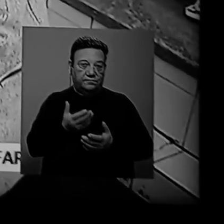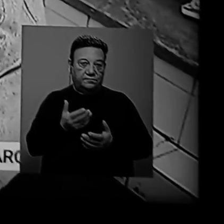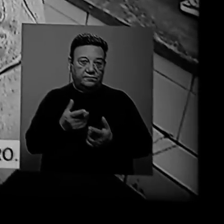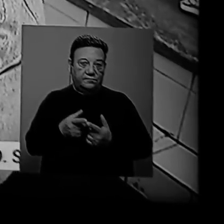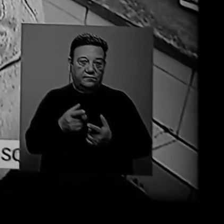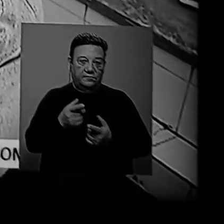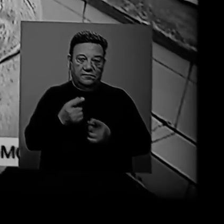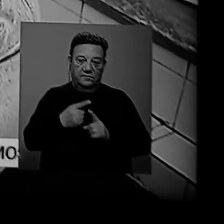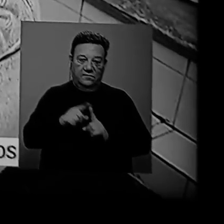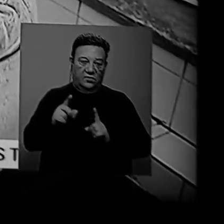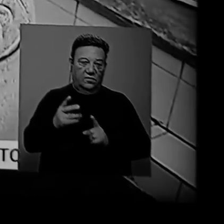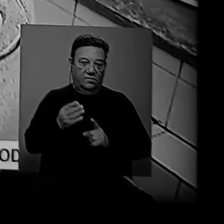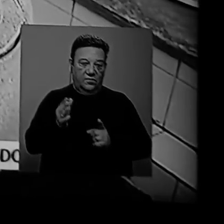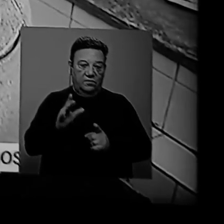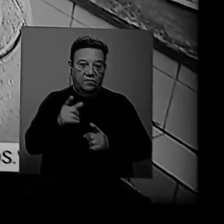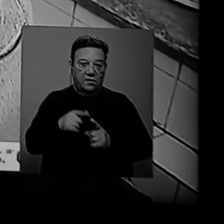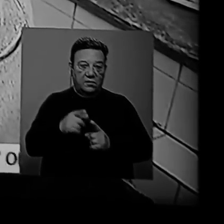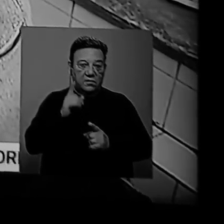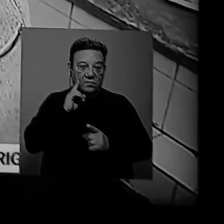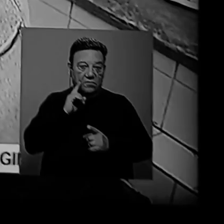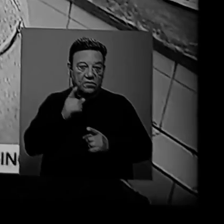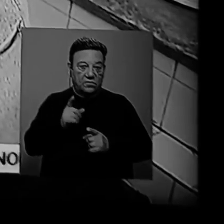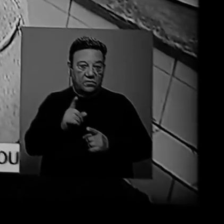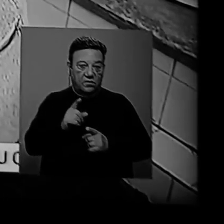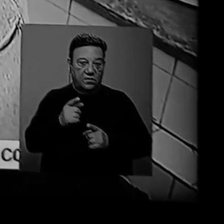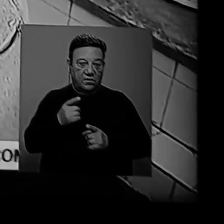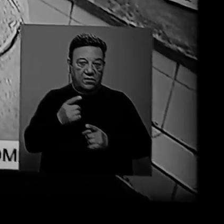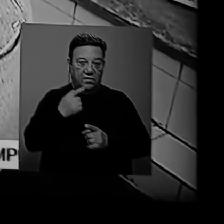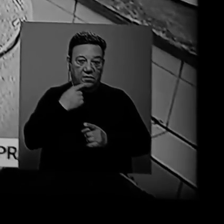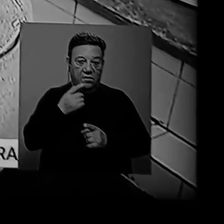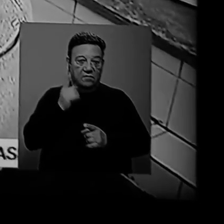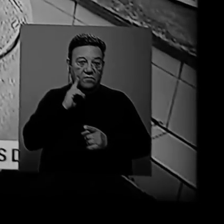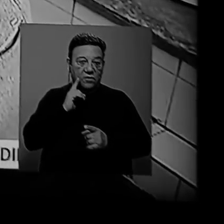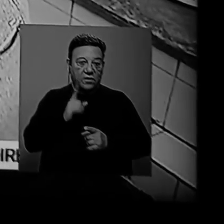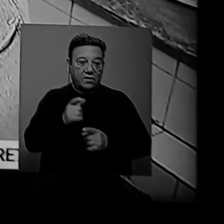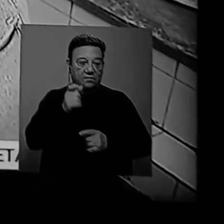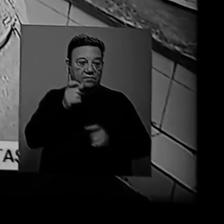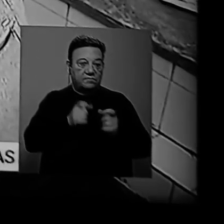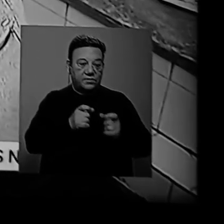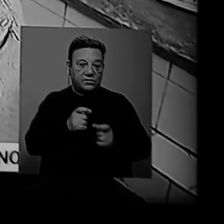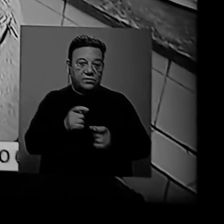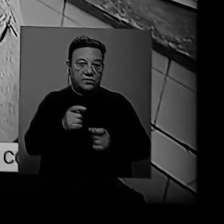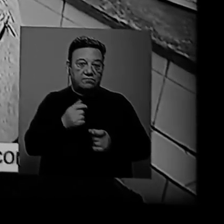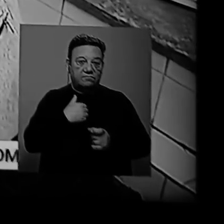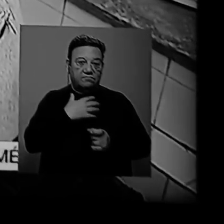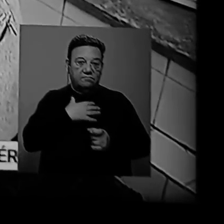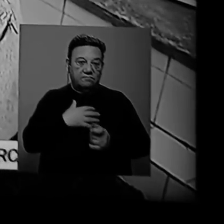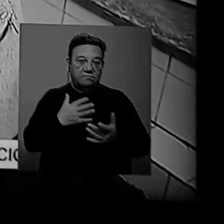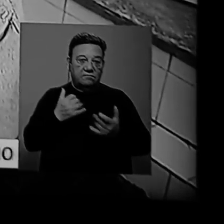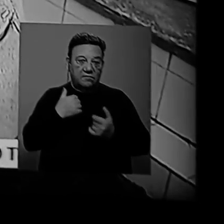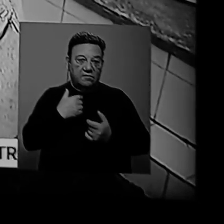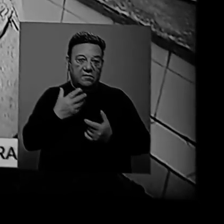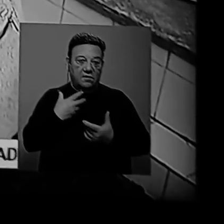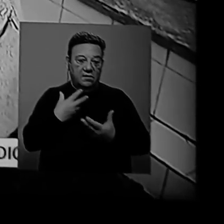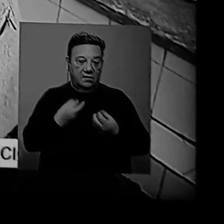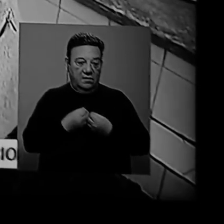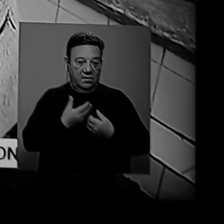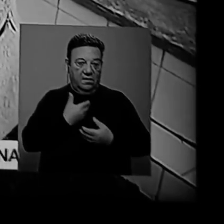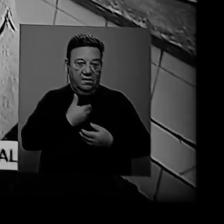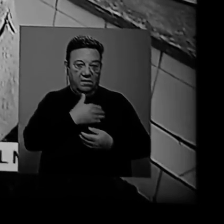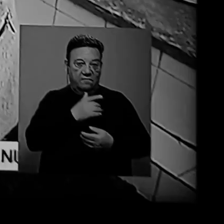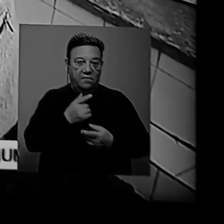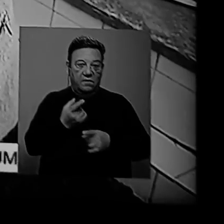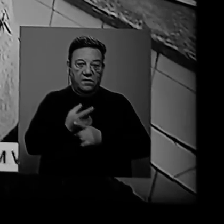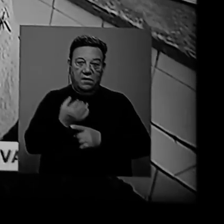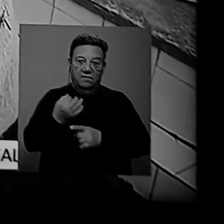muito heterogénea, mas o importante não é o heterogéneo, o importante é as pessoas quererem levar consigo aquilo